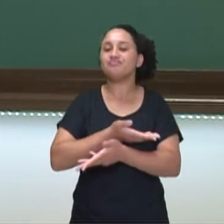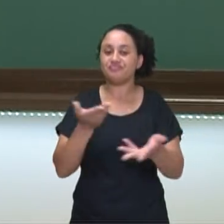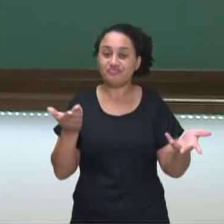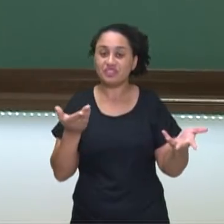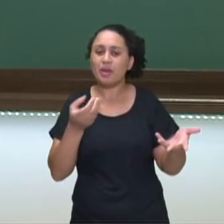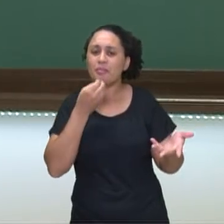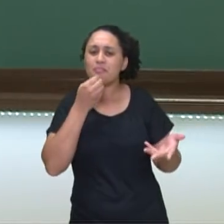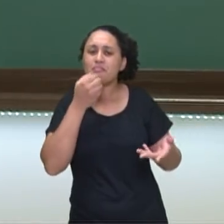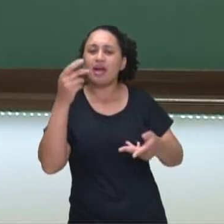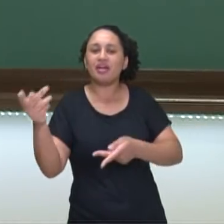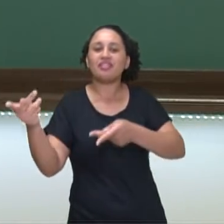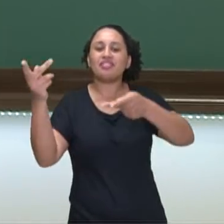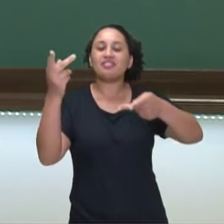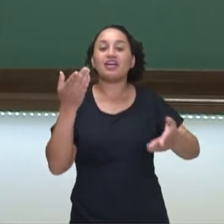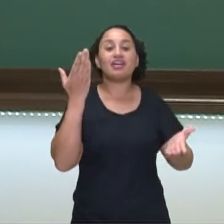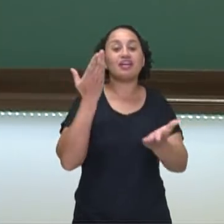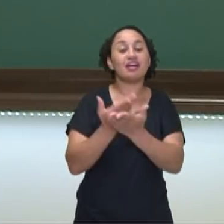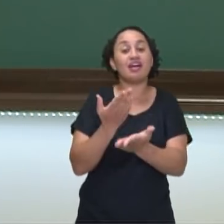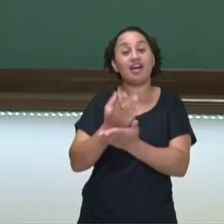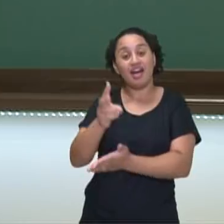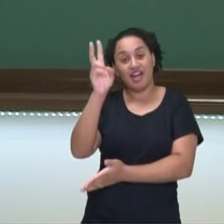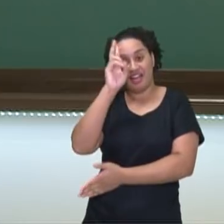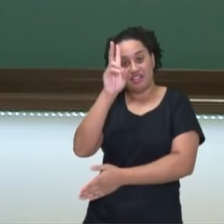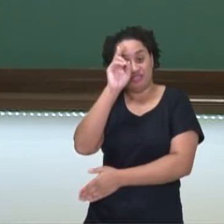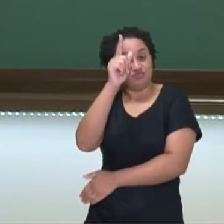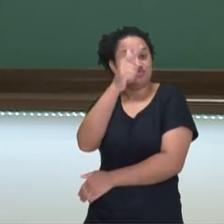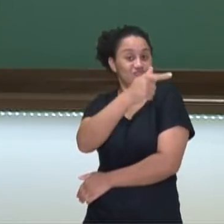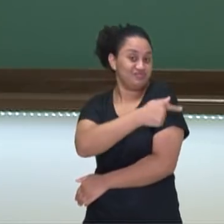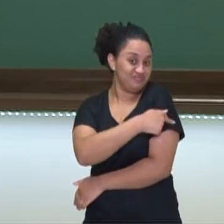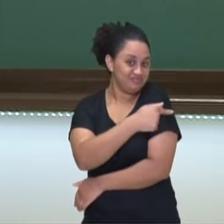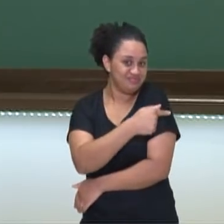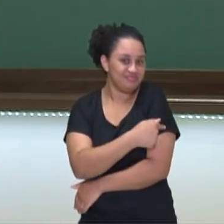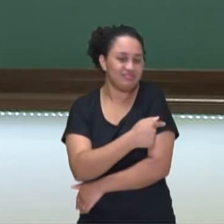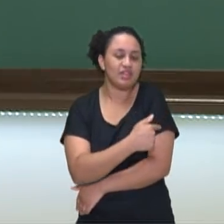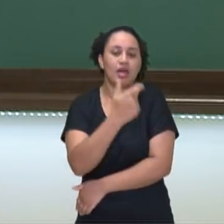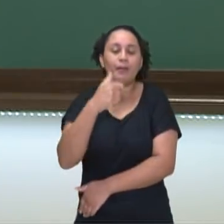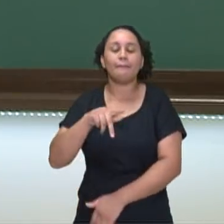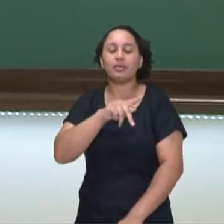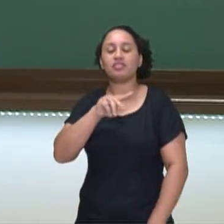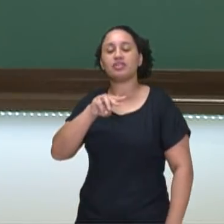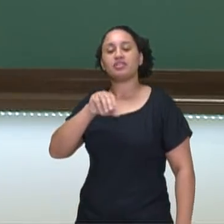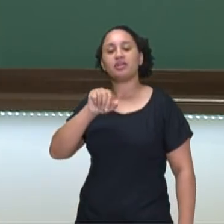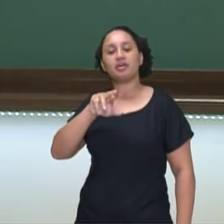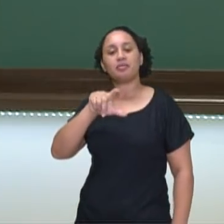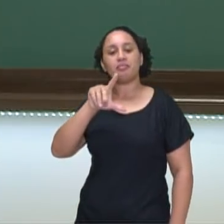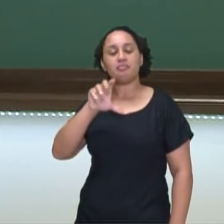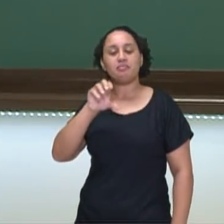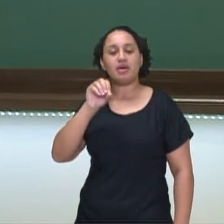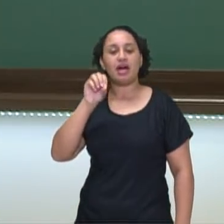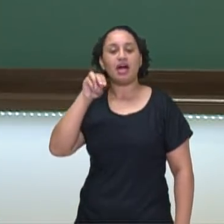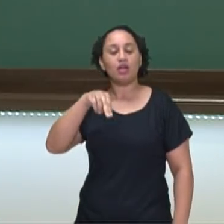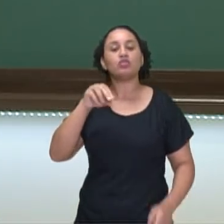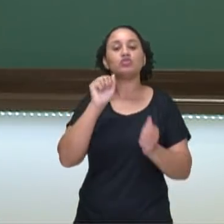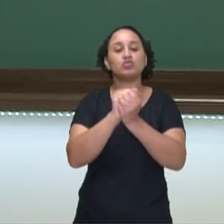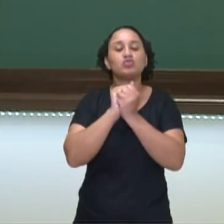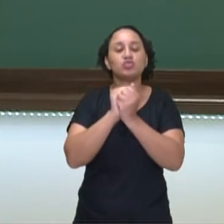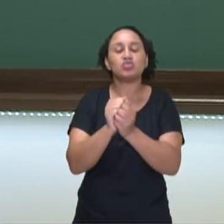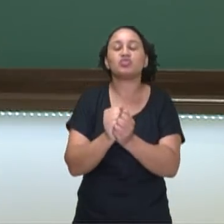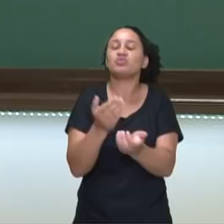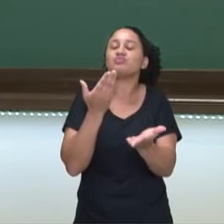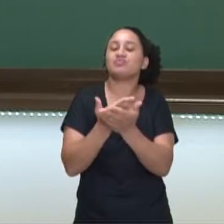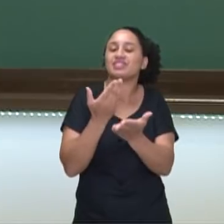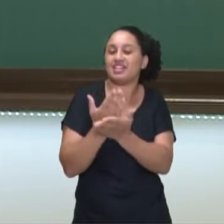Povo! Bem-vindos à aula de História do 7º ano. Eu sou o professor Marlon. Junto comigo, com você nessa aula